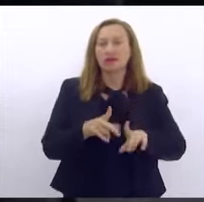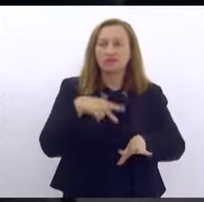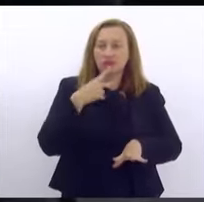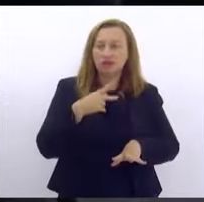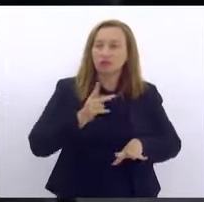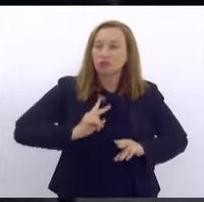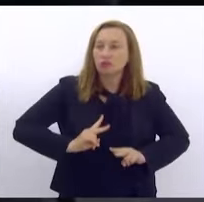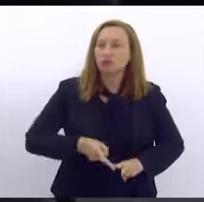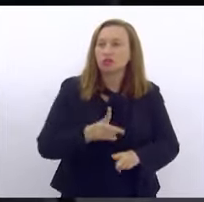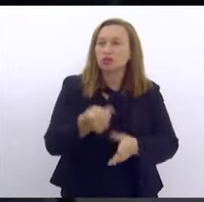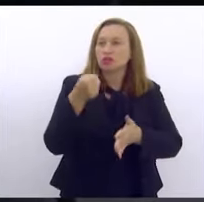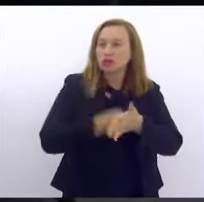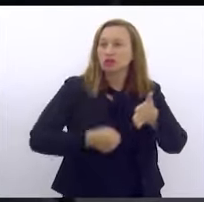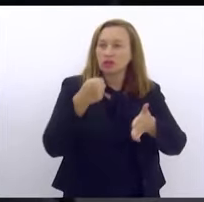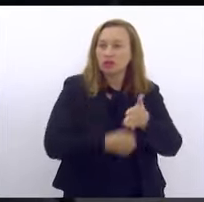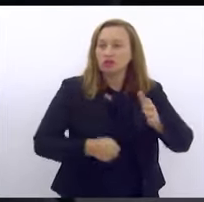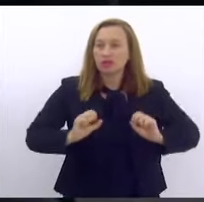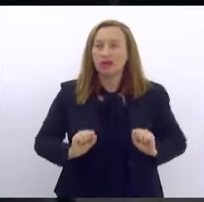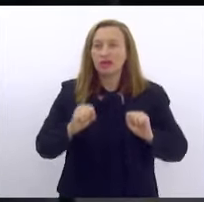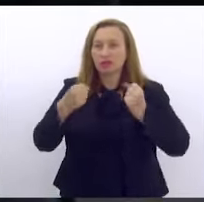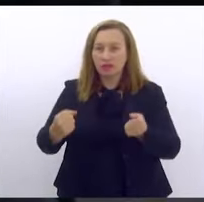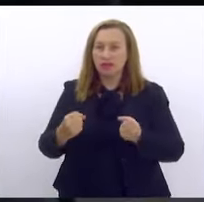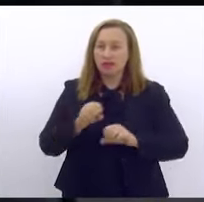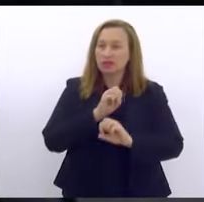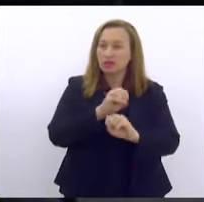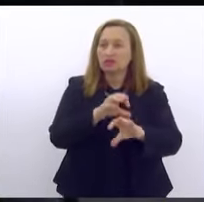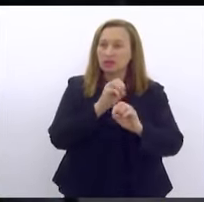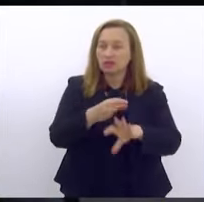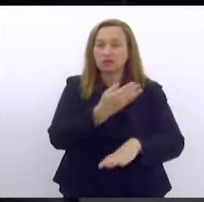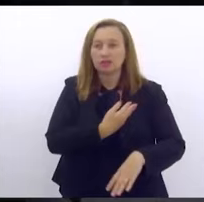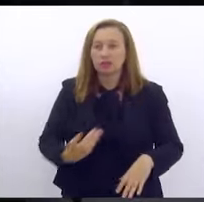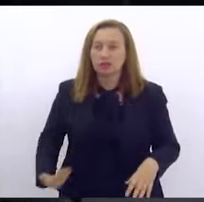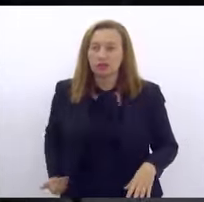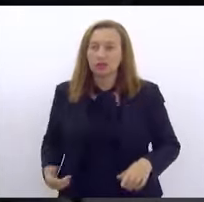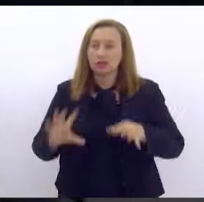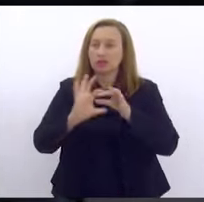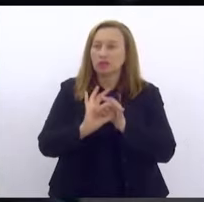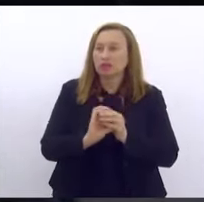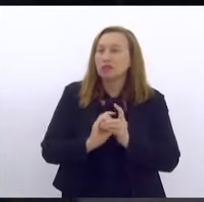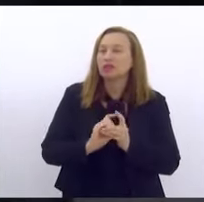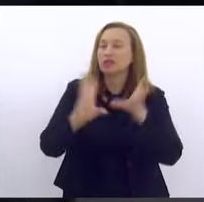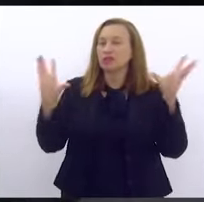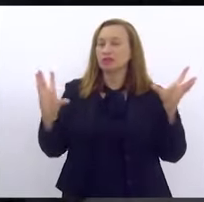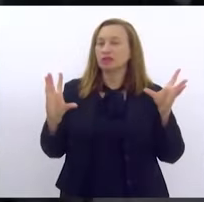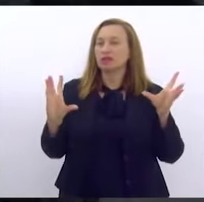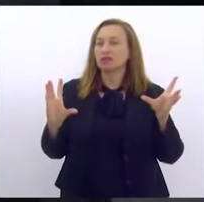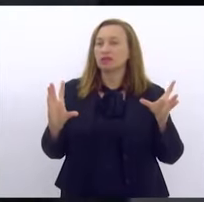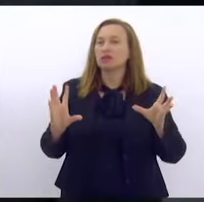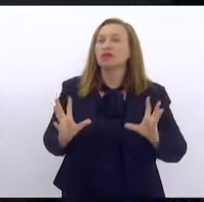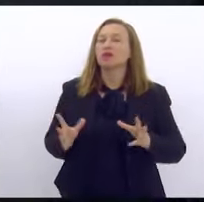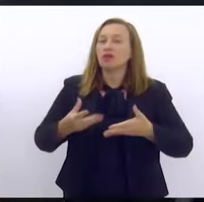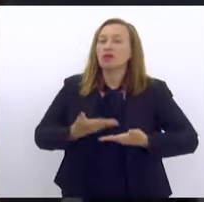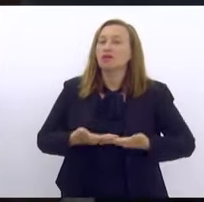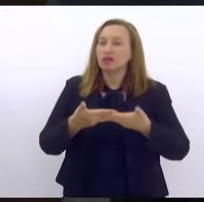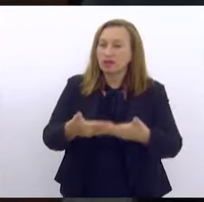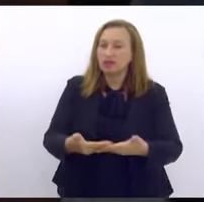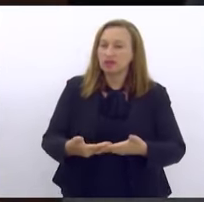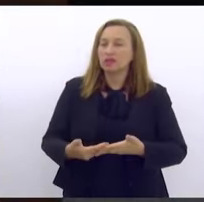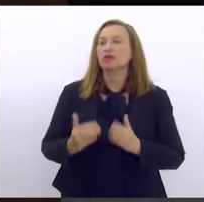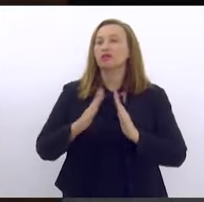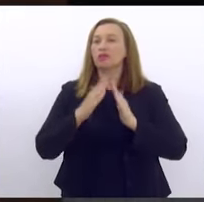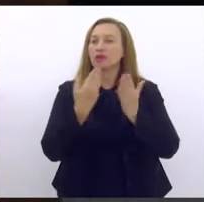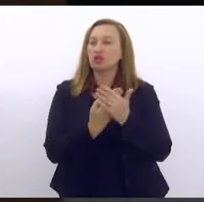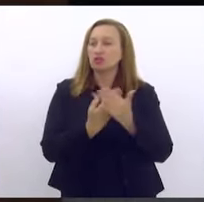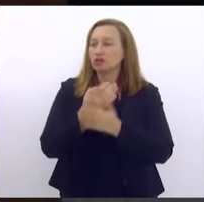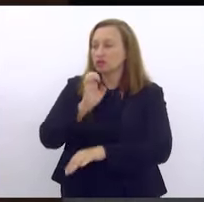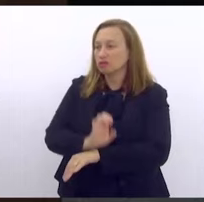vamos continuar na luta em defesa da educação pública, laica, de qualidade, oferecida pelo Estado para as filhas e os filhos